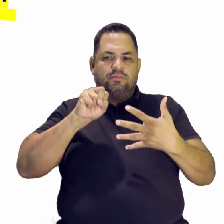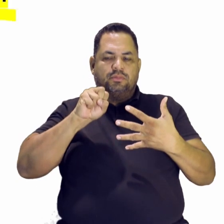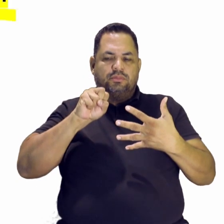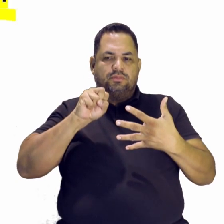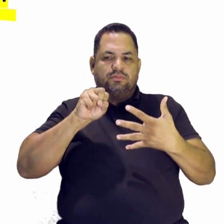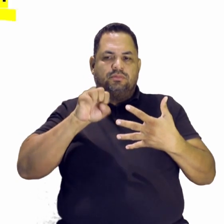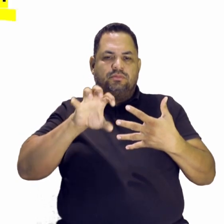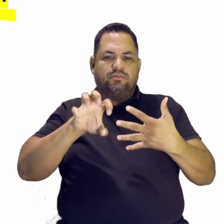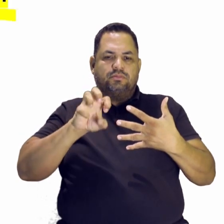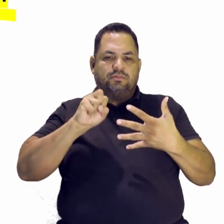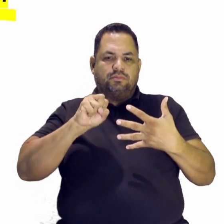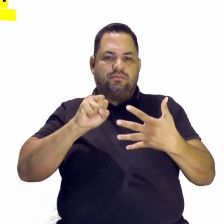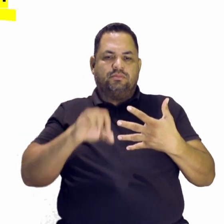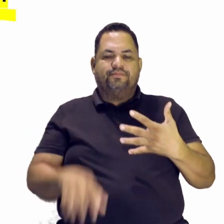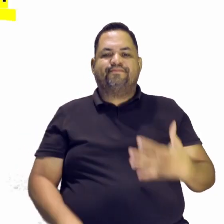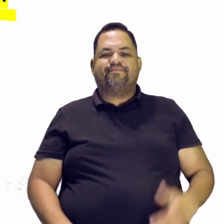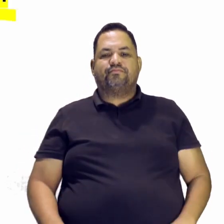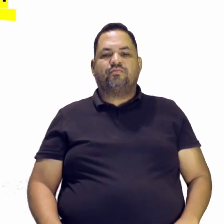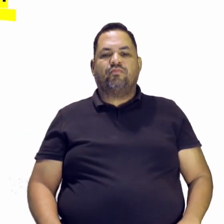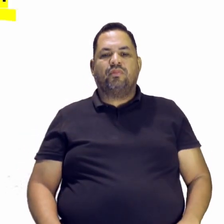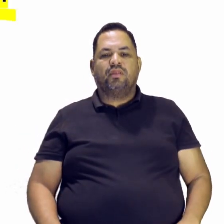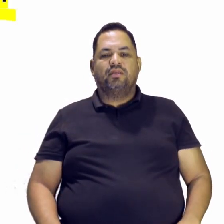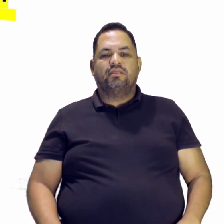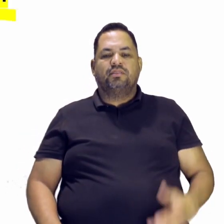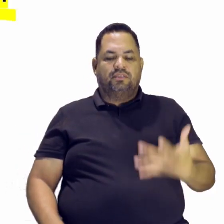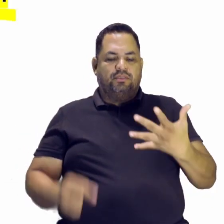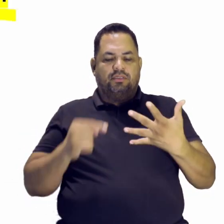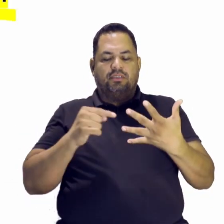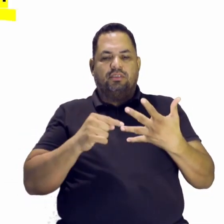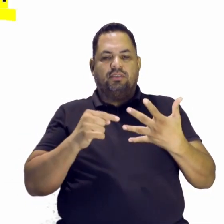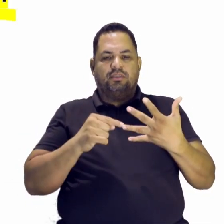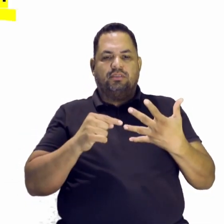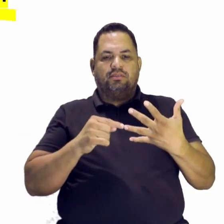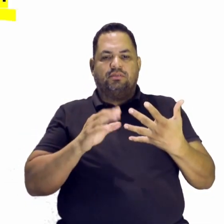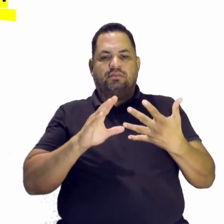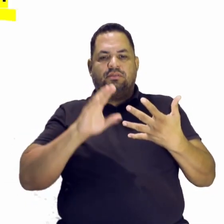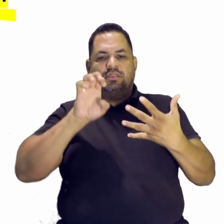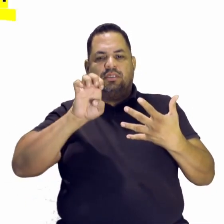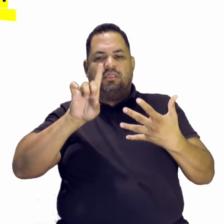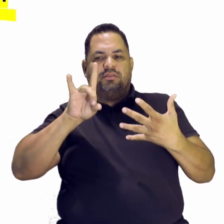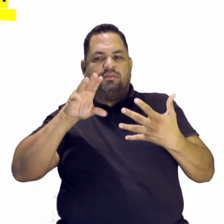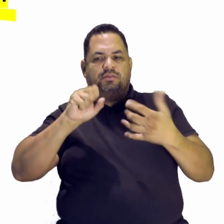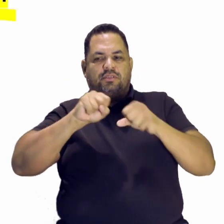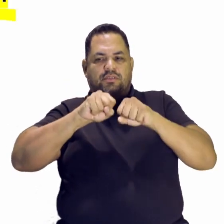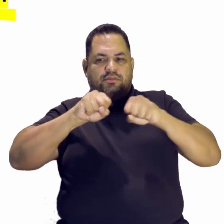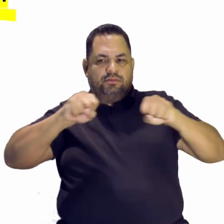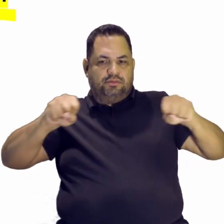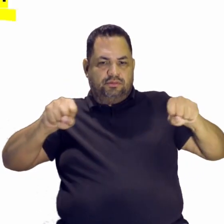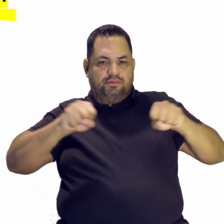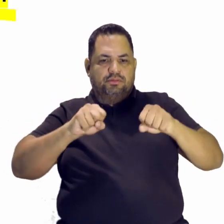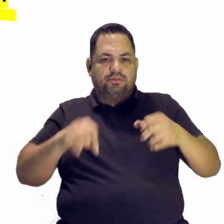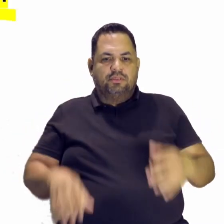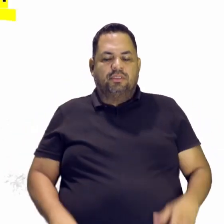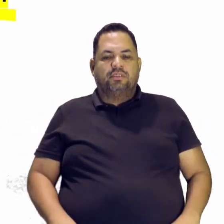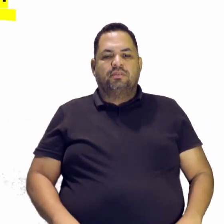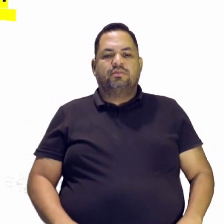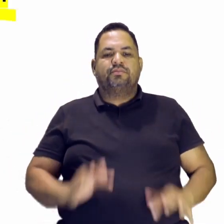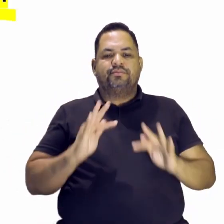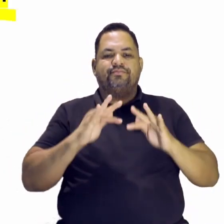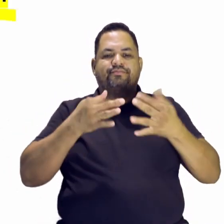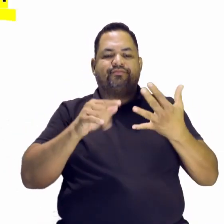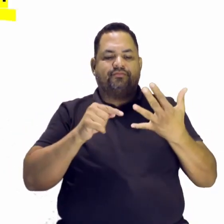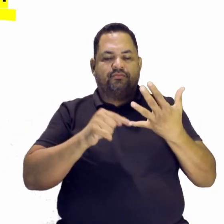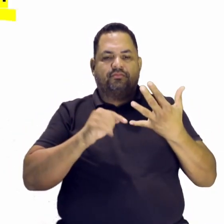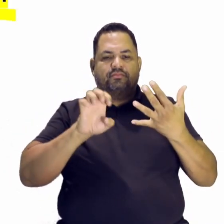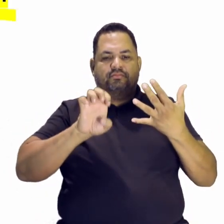contratilidade, aliás? E da letra E, da elasticidade? Ou ainda, para finalizar,